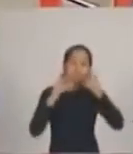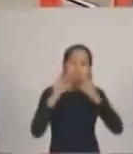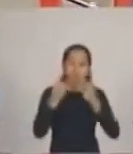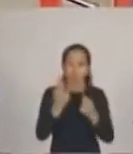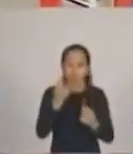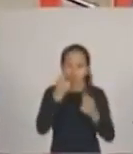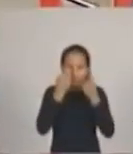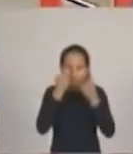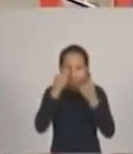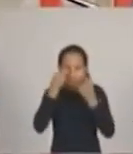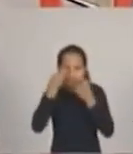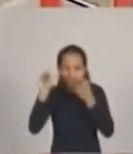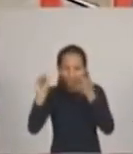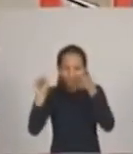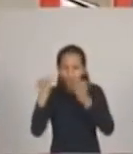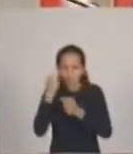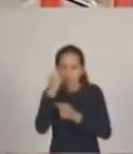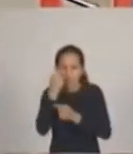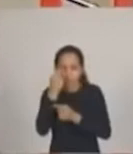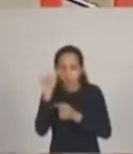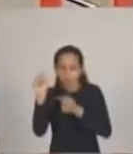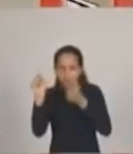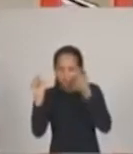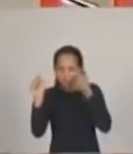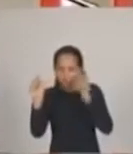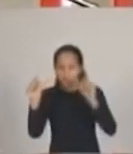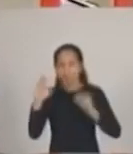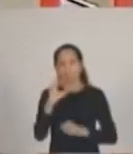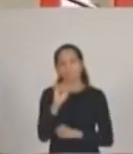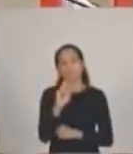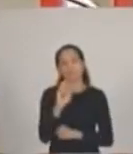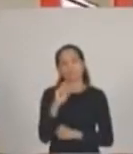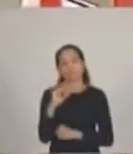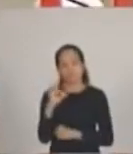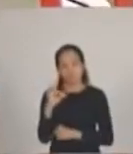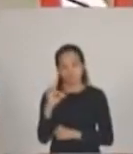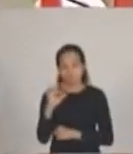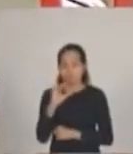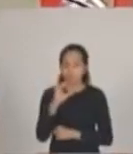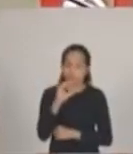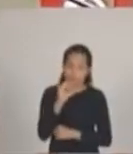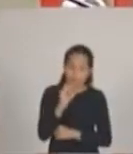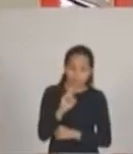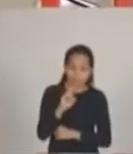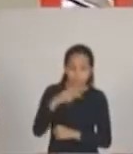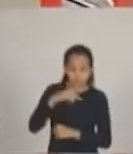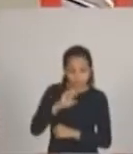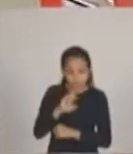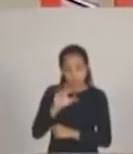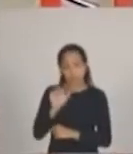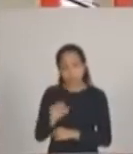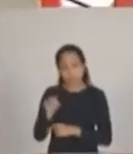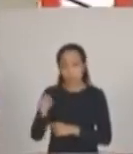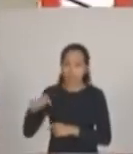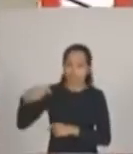córneas. Isso não traz nenhum custo extra para o Estado. Pode ser aproveitado um funcionário da